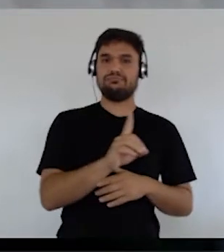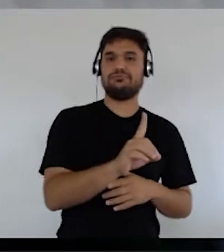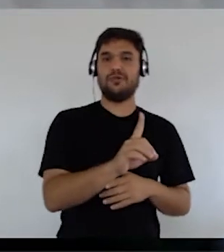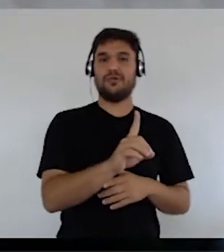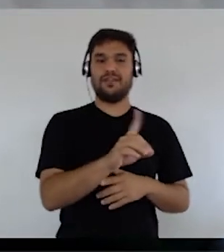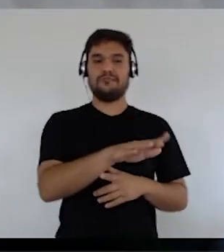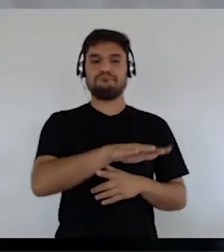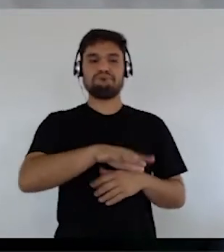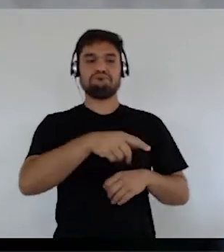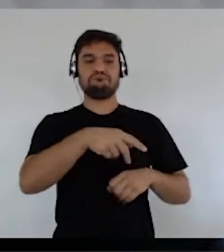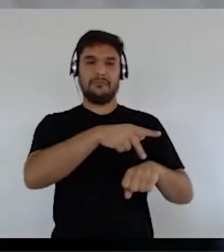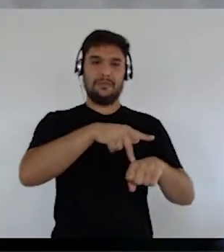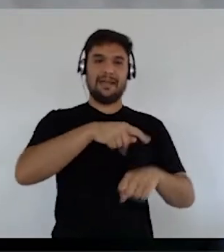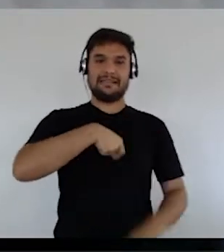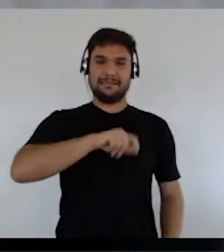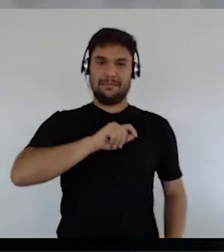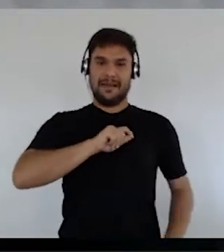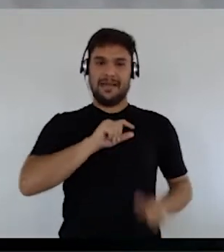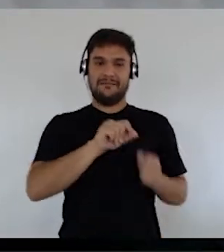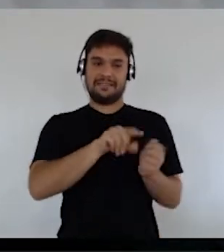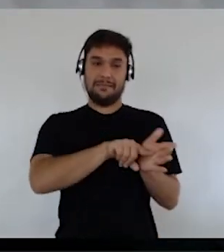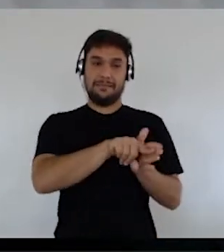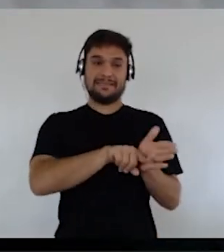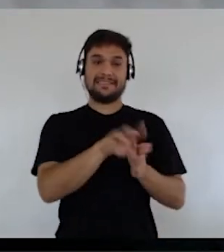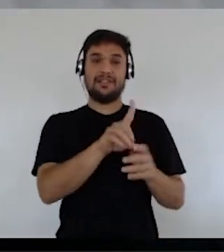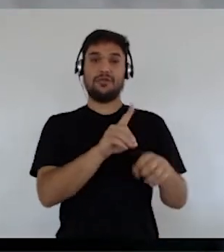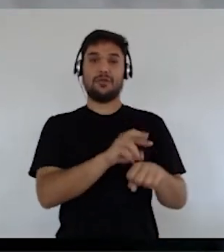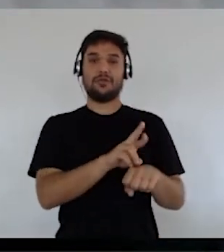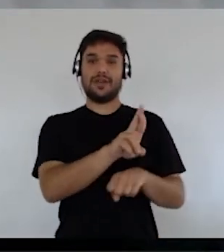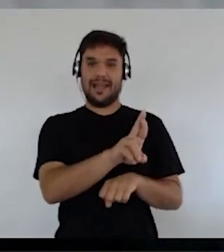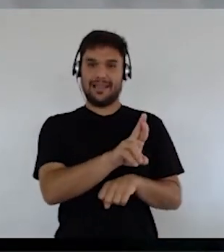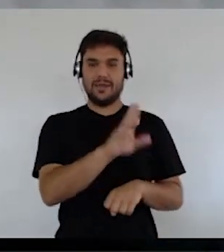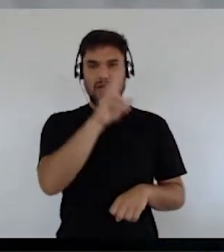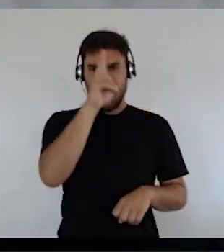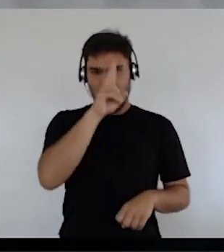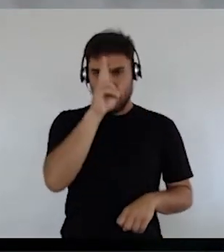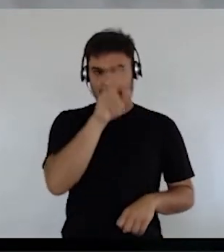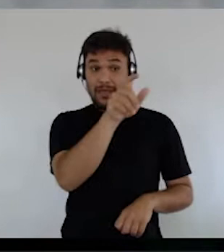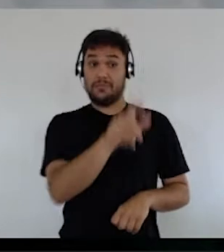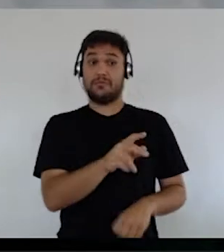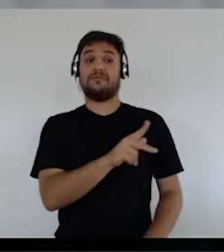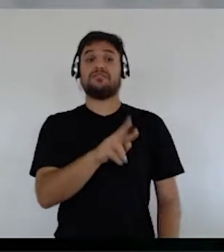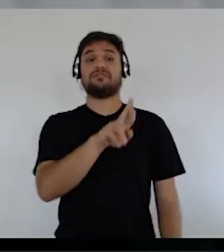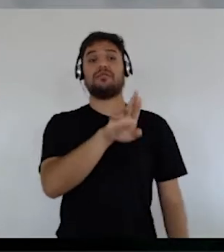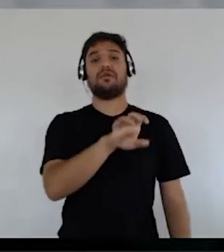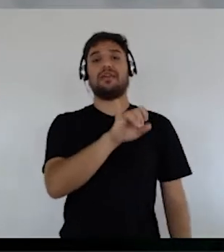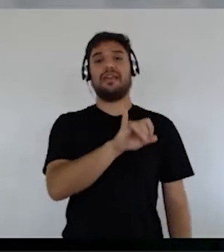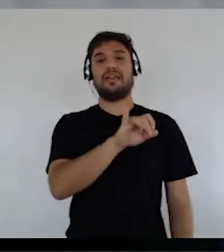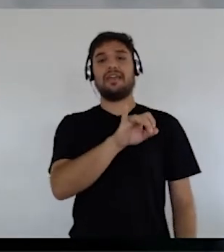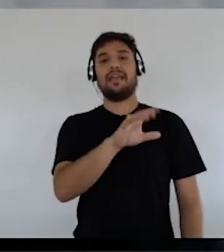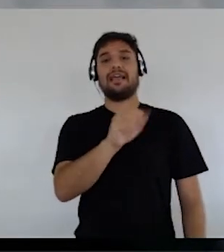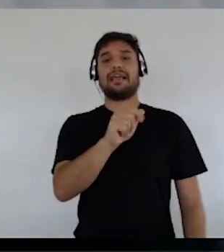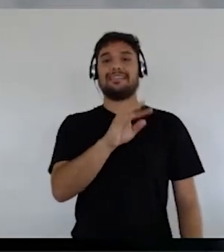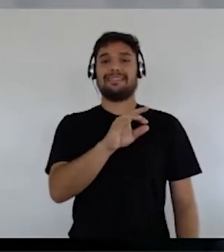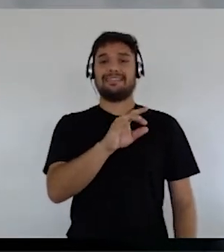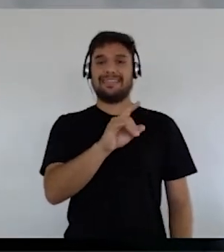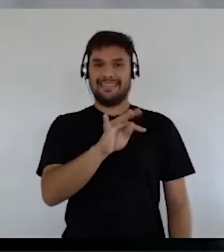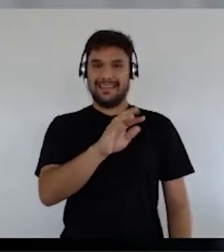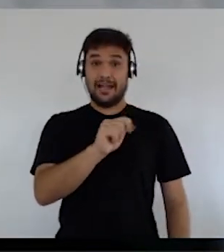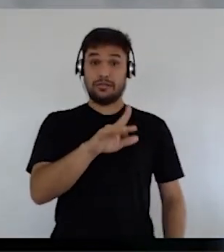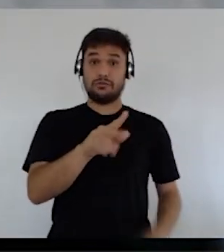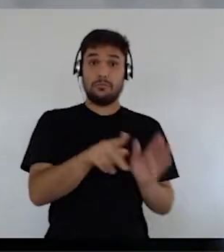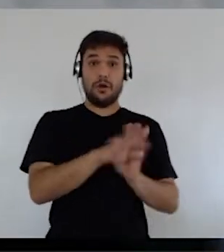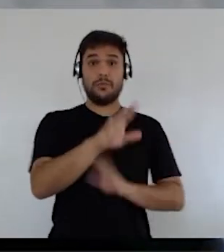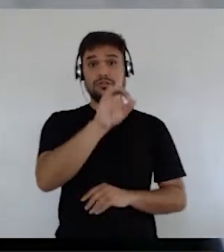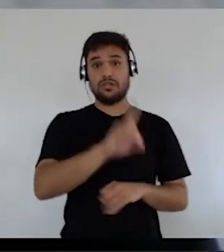fui aí fazer minhas pesquisas acadêmicas de doutoramento. Eu me recordo que o professor Fernando Rey Martinez, professor catedrático de Direito Constitucional